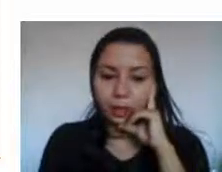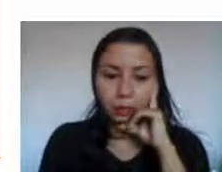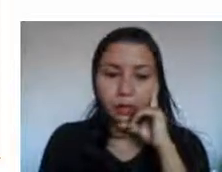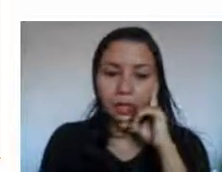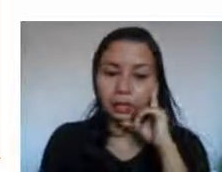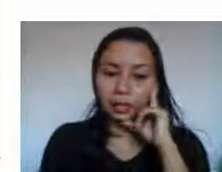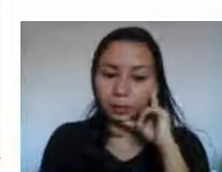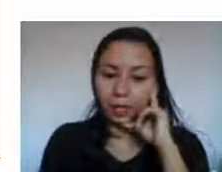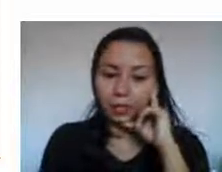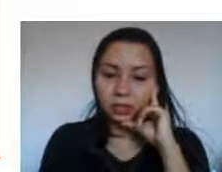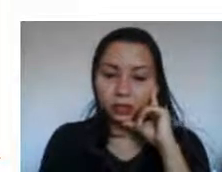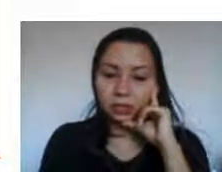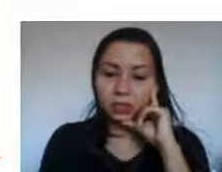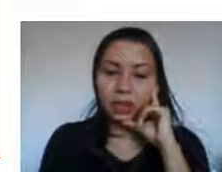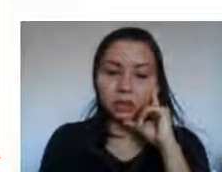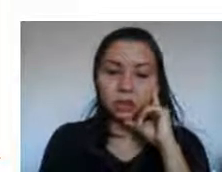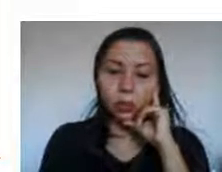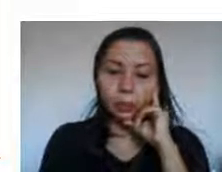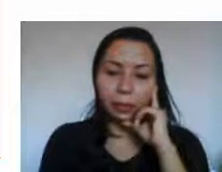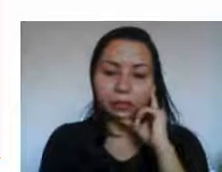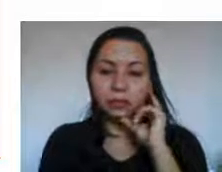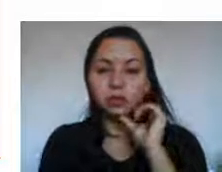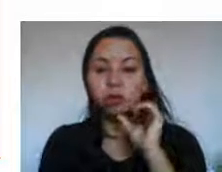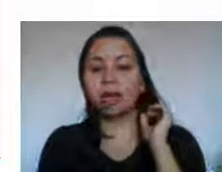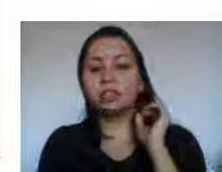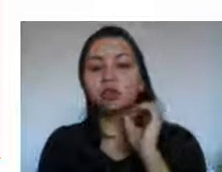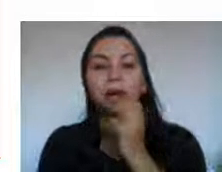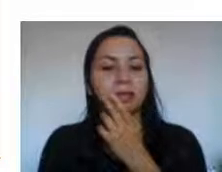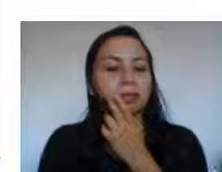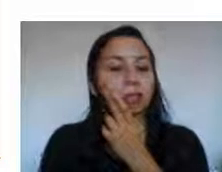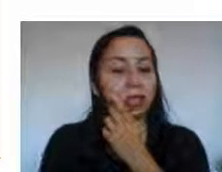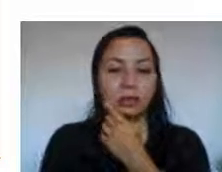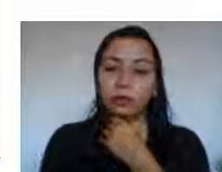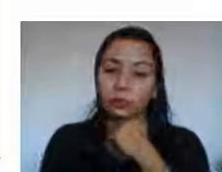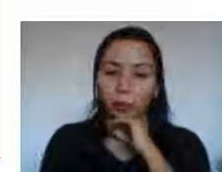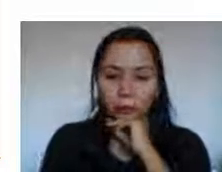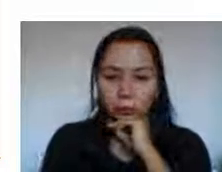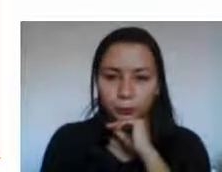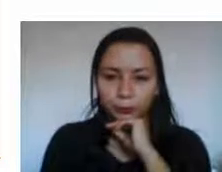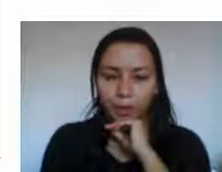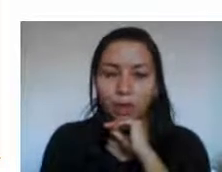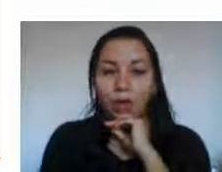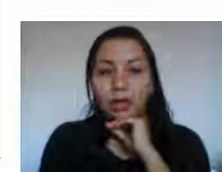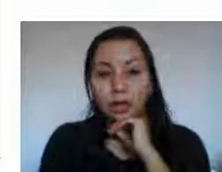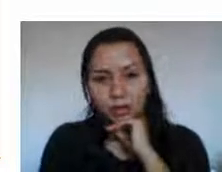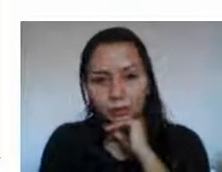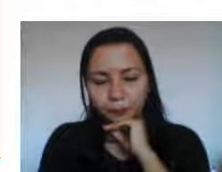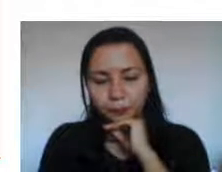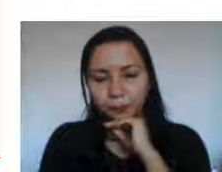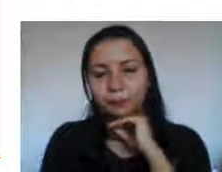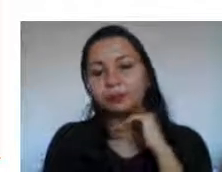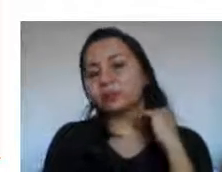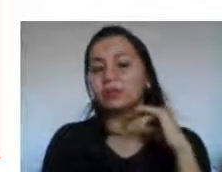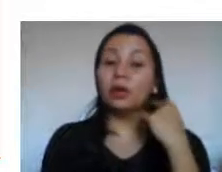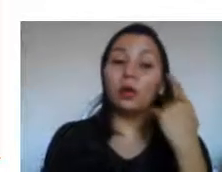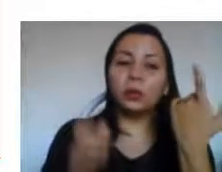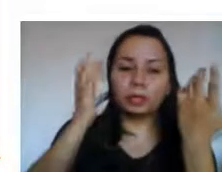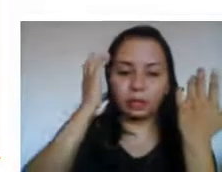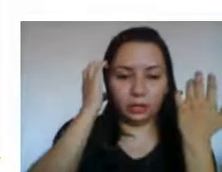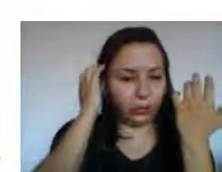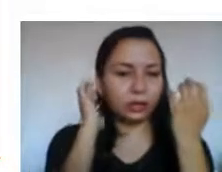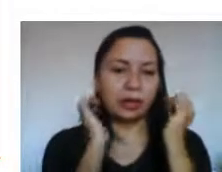que permitem a determinadas frotas as sobrepescas nos mares de países em desenvolvimento. E aí,